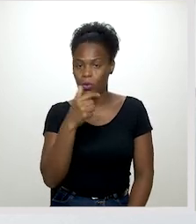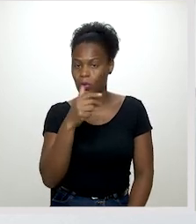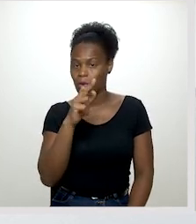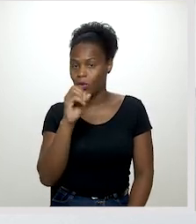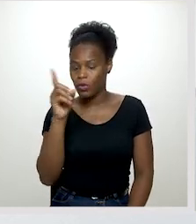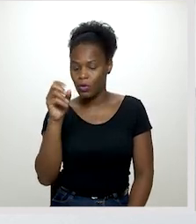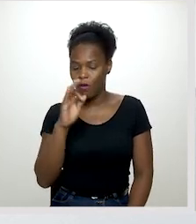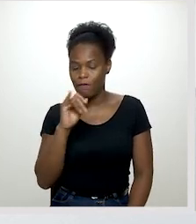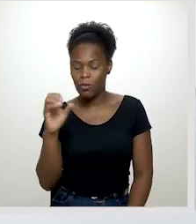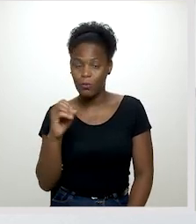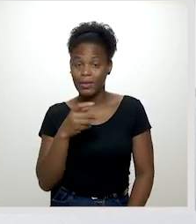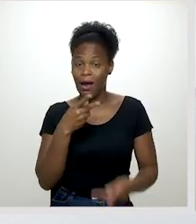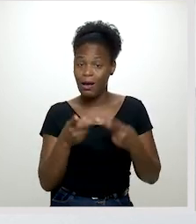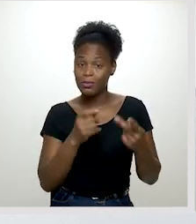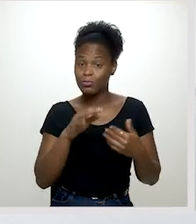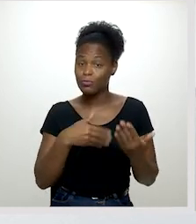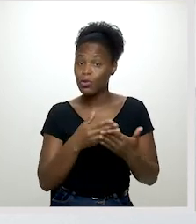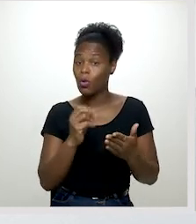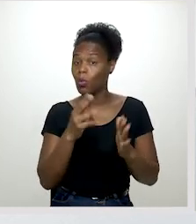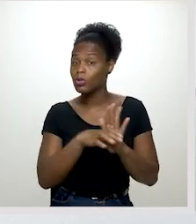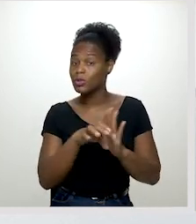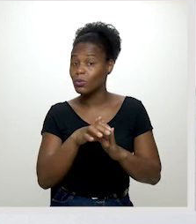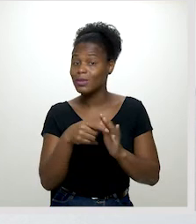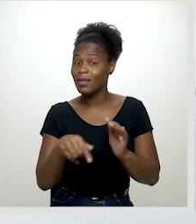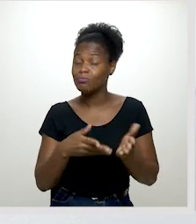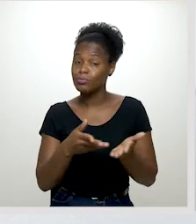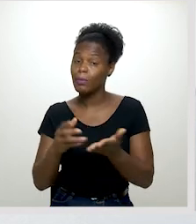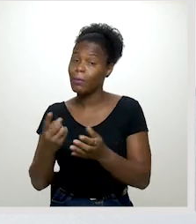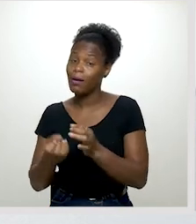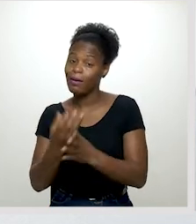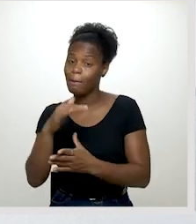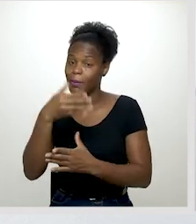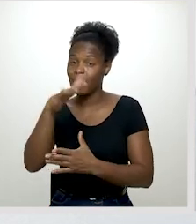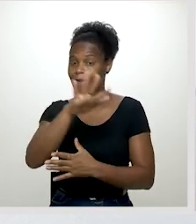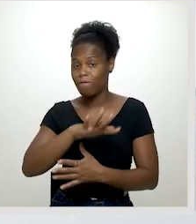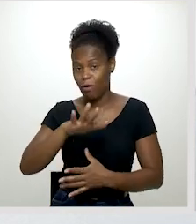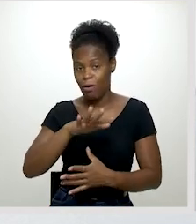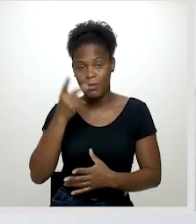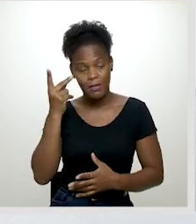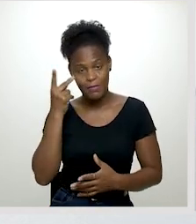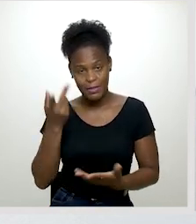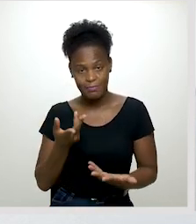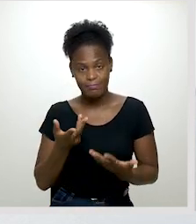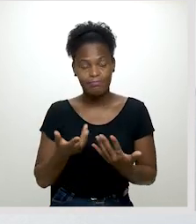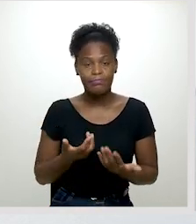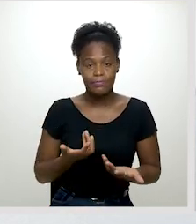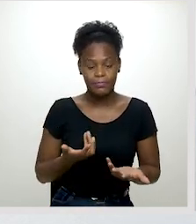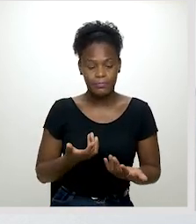dos pressupostos ou condições que teriam conduzido o aparecimento das primeiras formas de